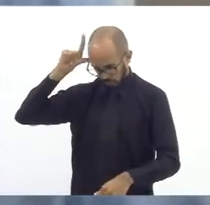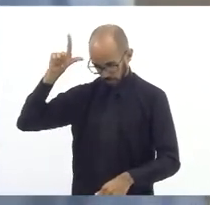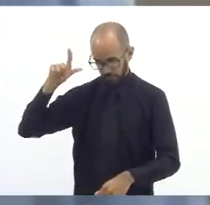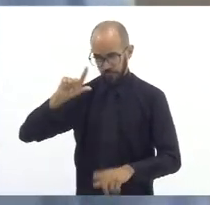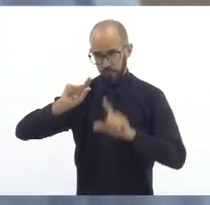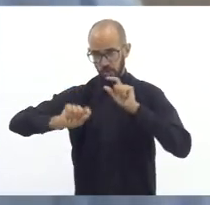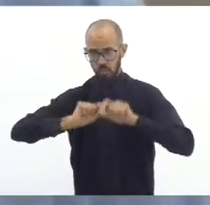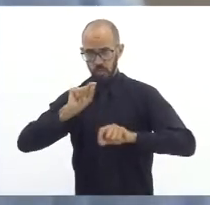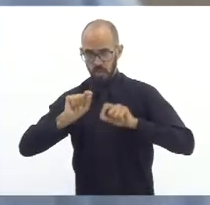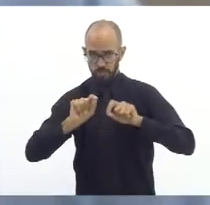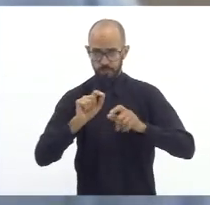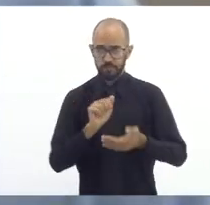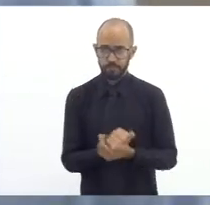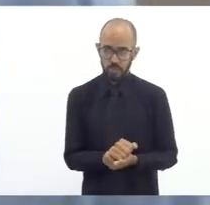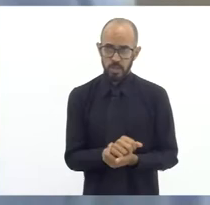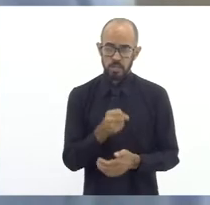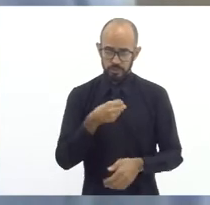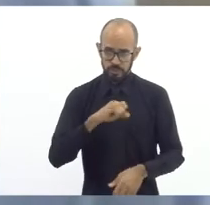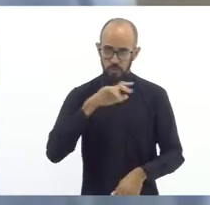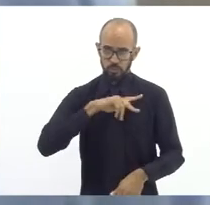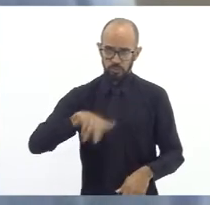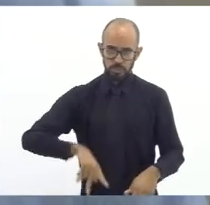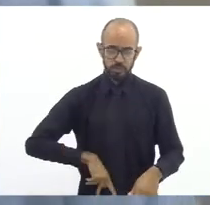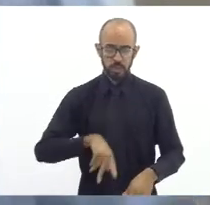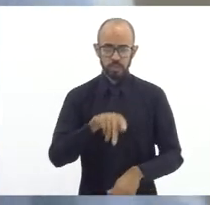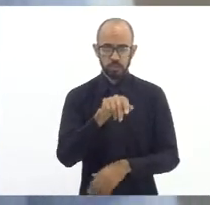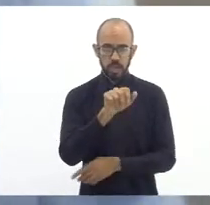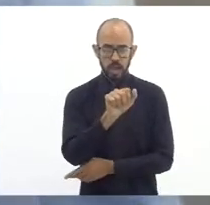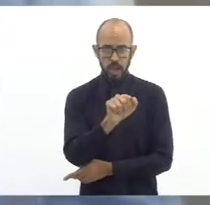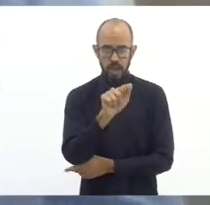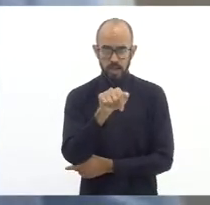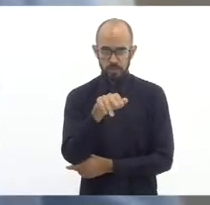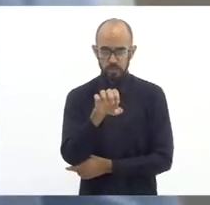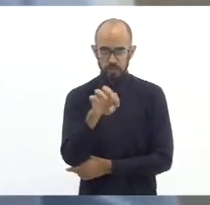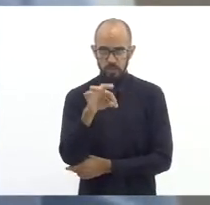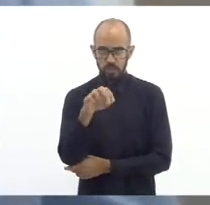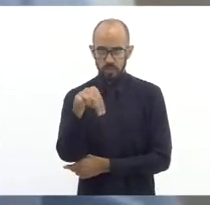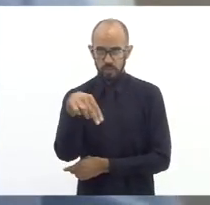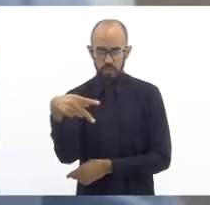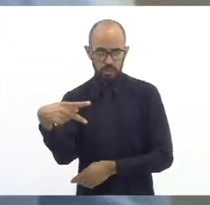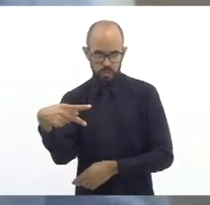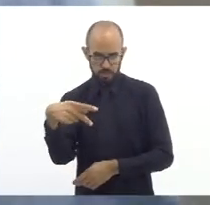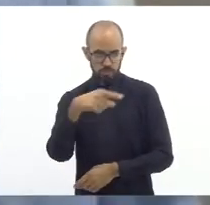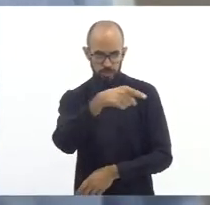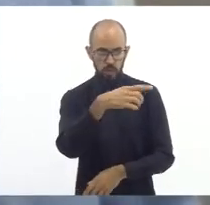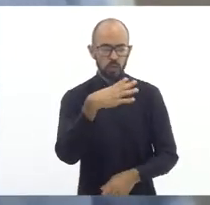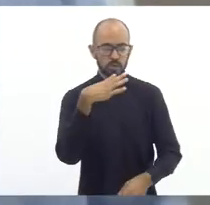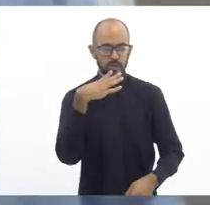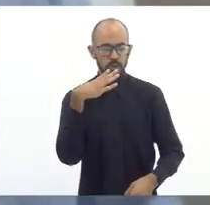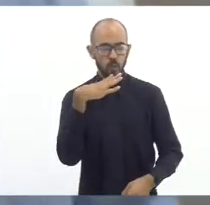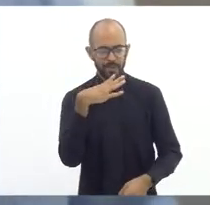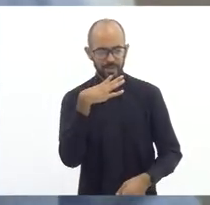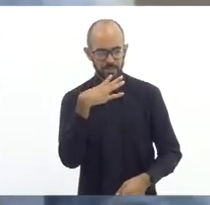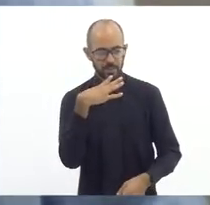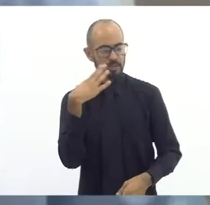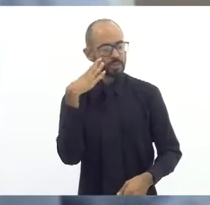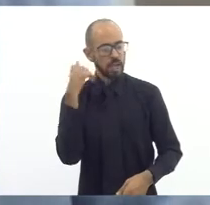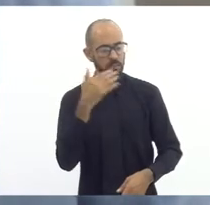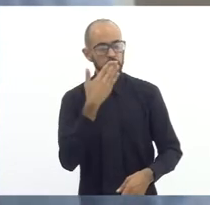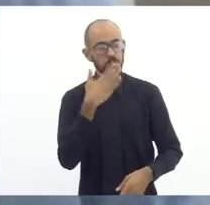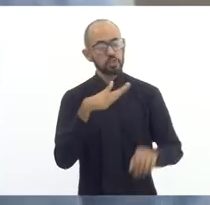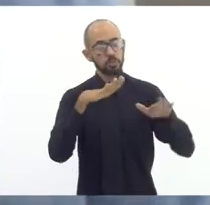se o presidente da AGTransp já interviu isso, pedindo a permanência